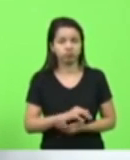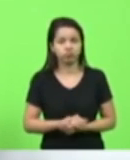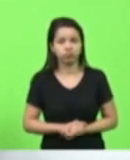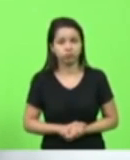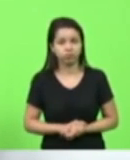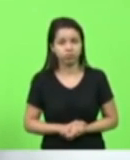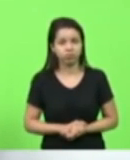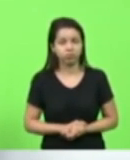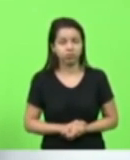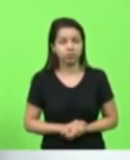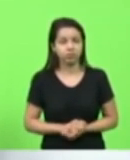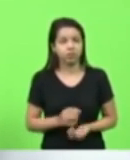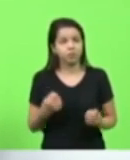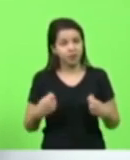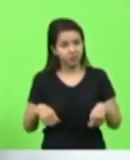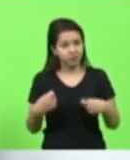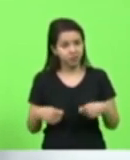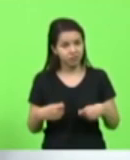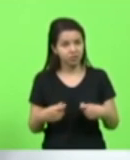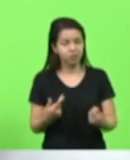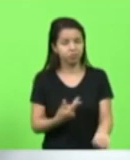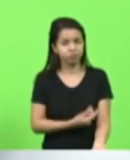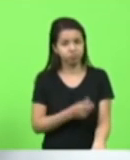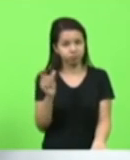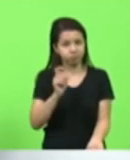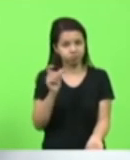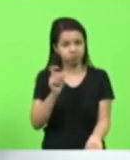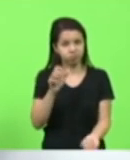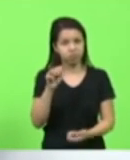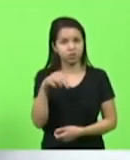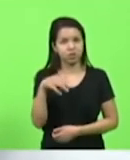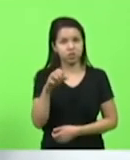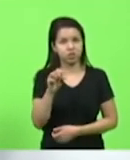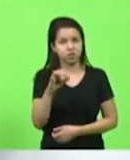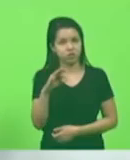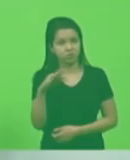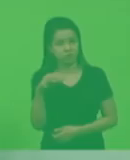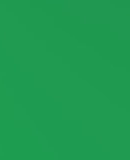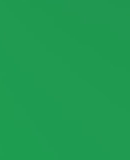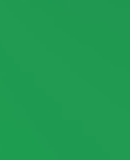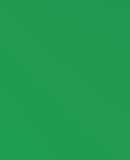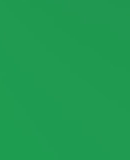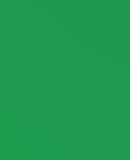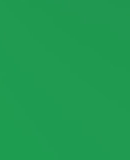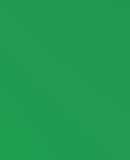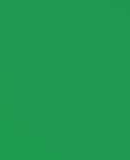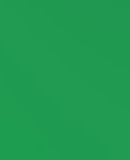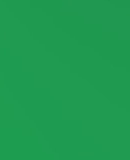que envolvem o uso de drogas anestésicas, né, de anestesia geral.